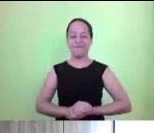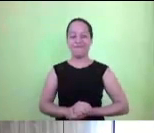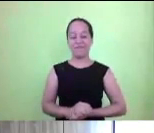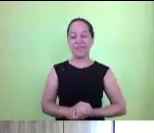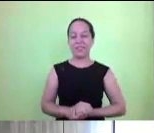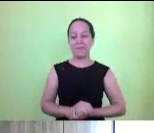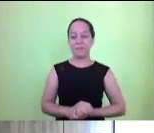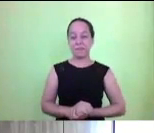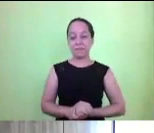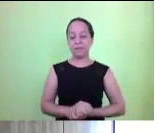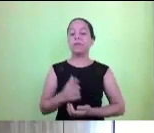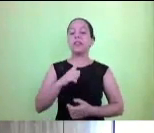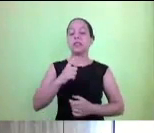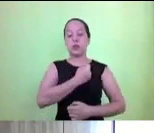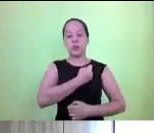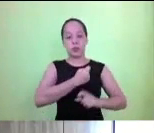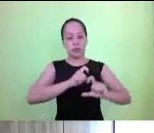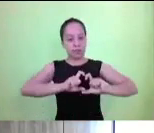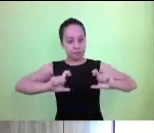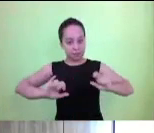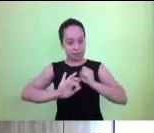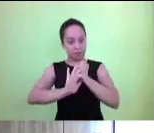Número da semente.